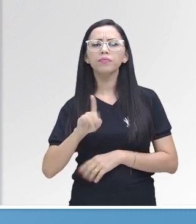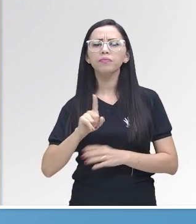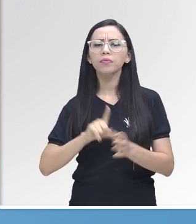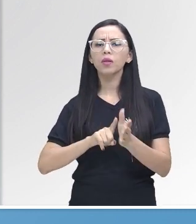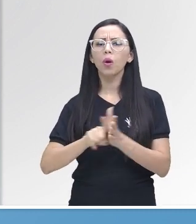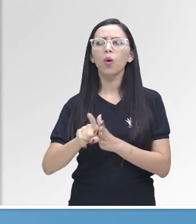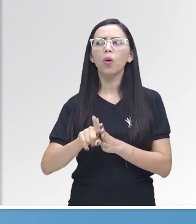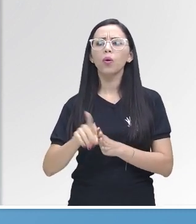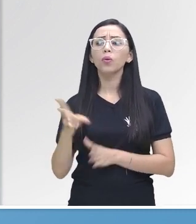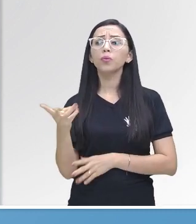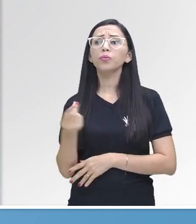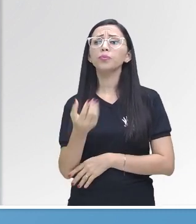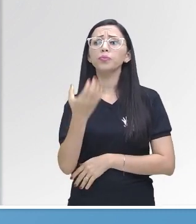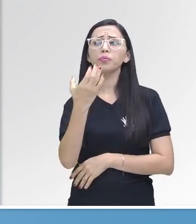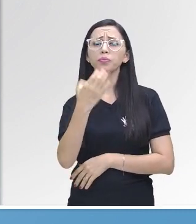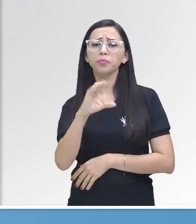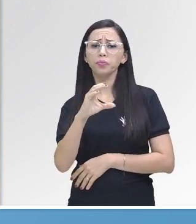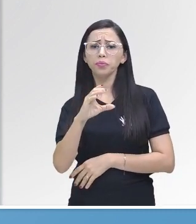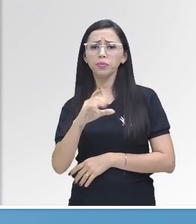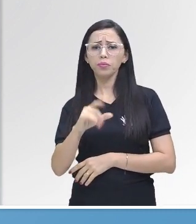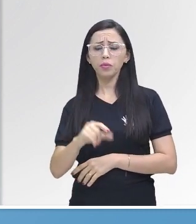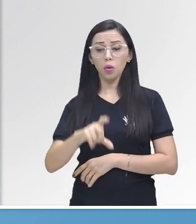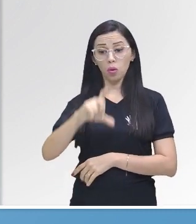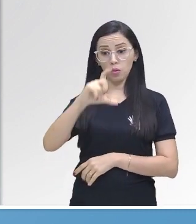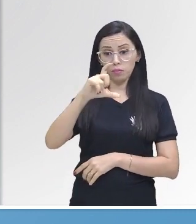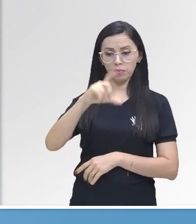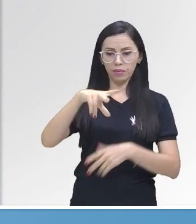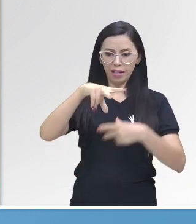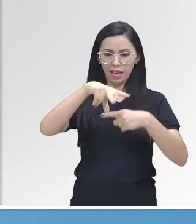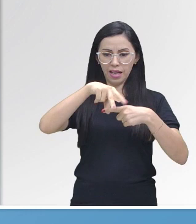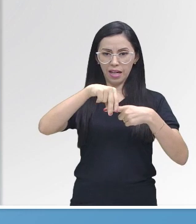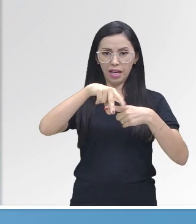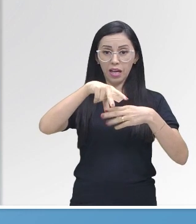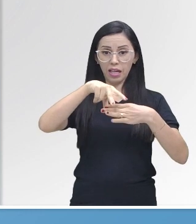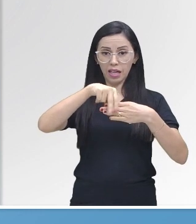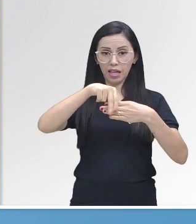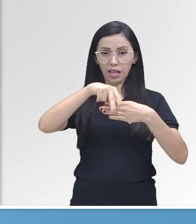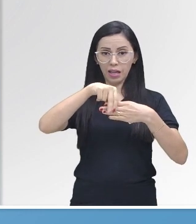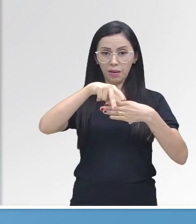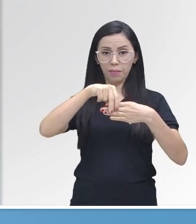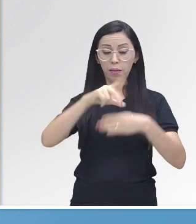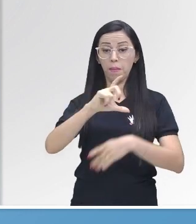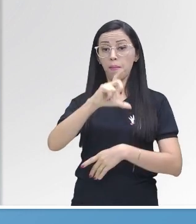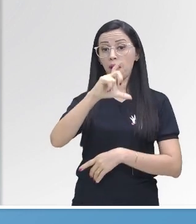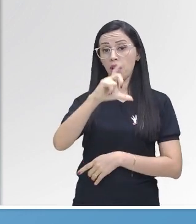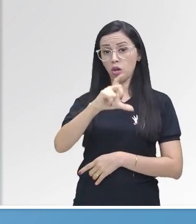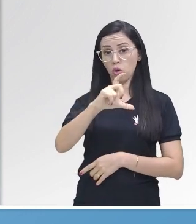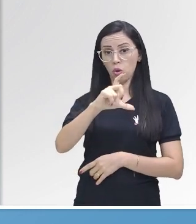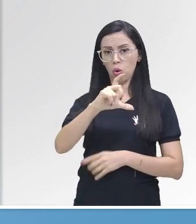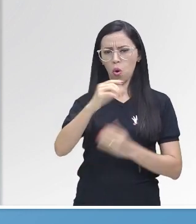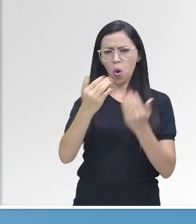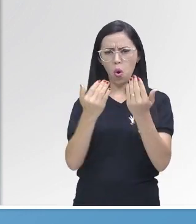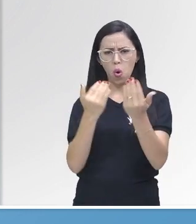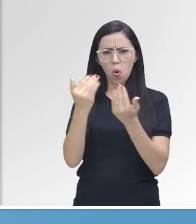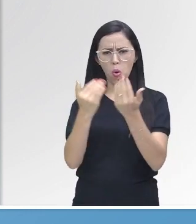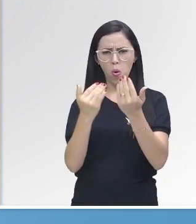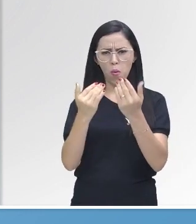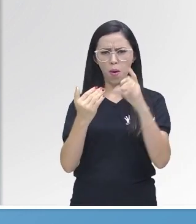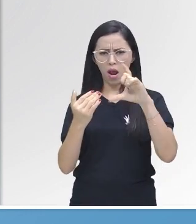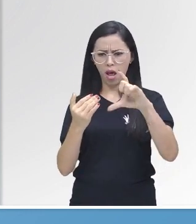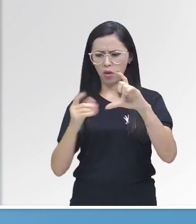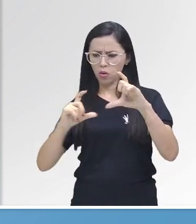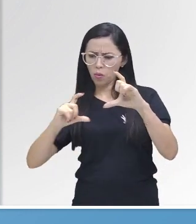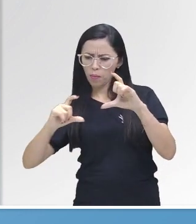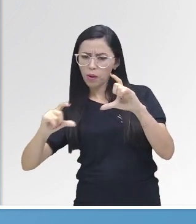clipper maior tem a mais que o menor. Que foi que você